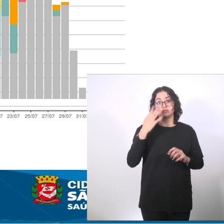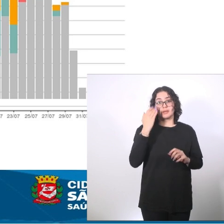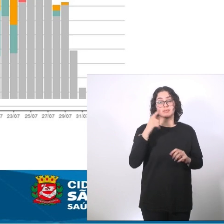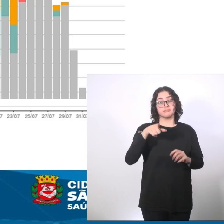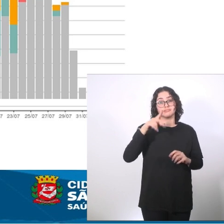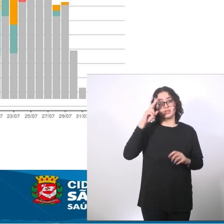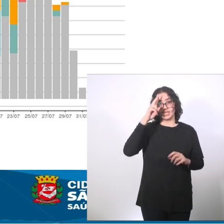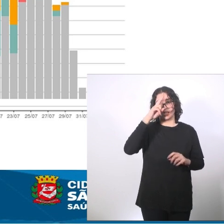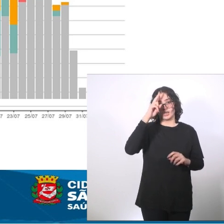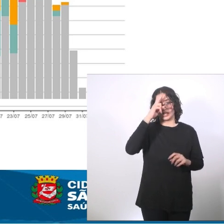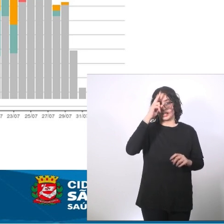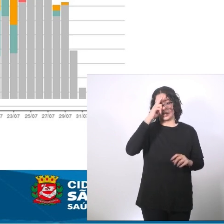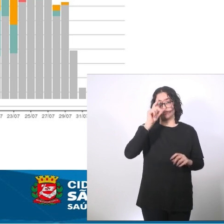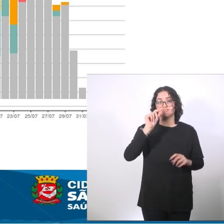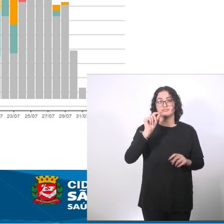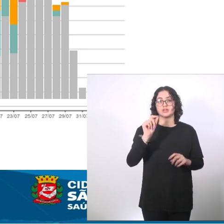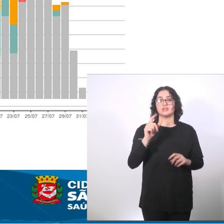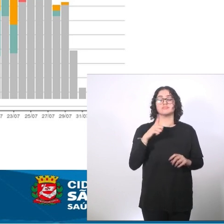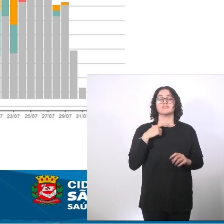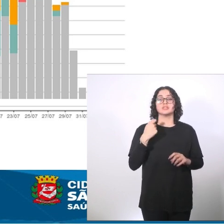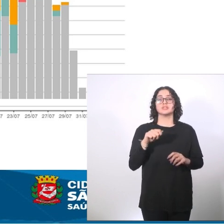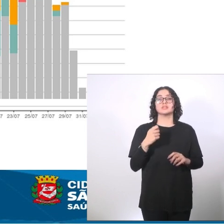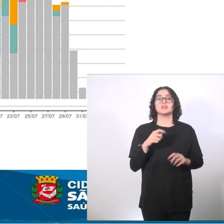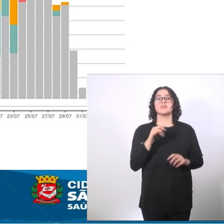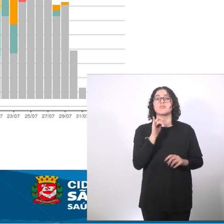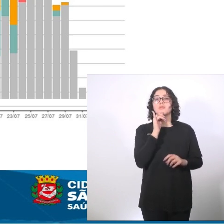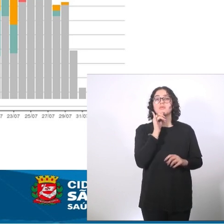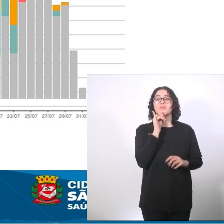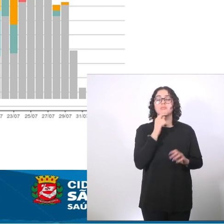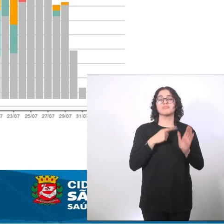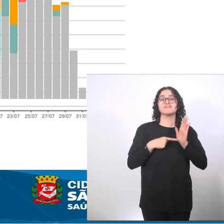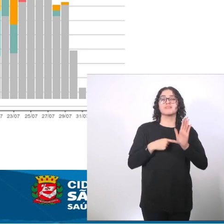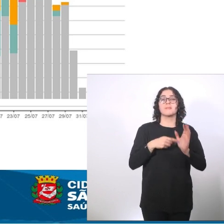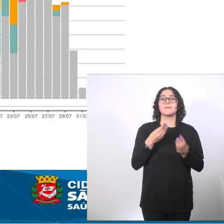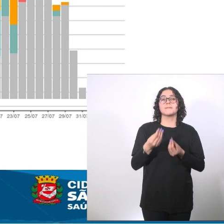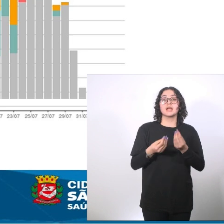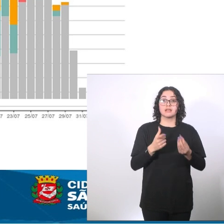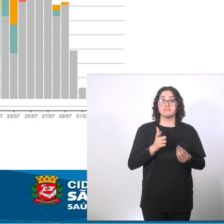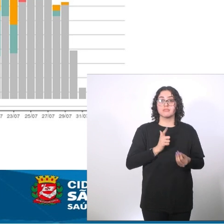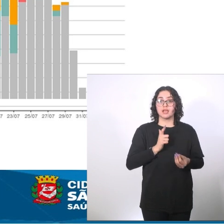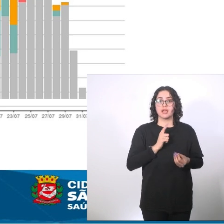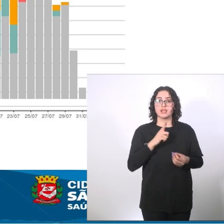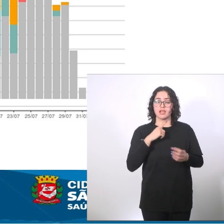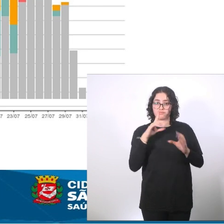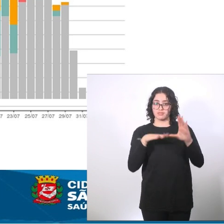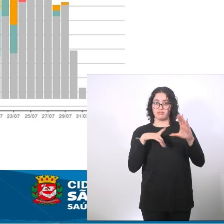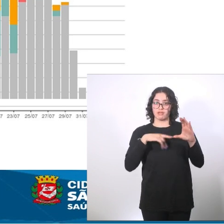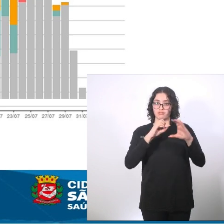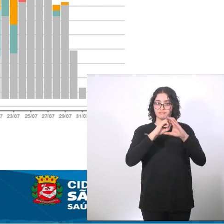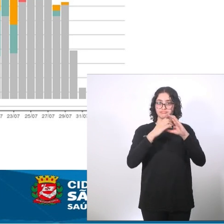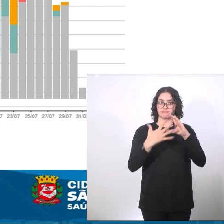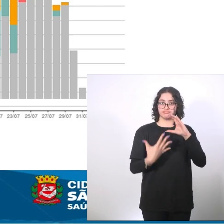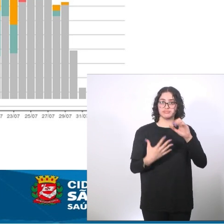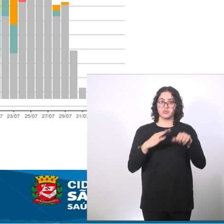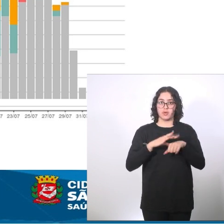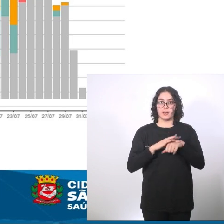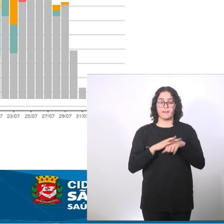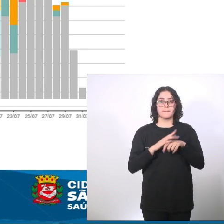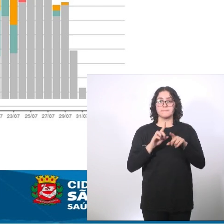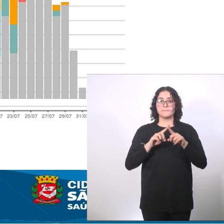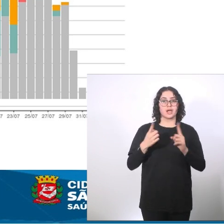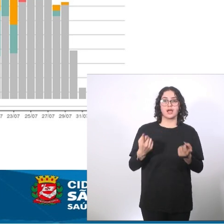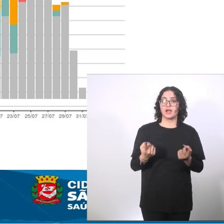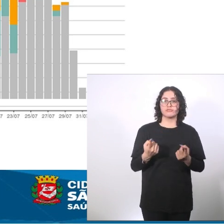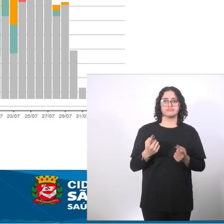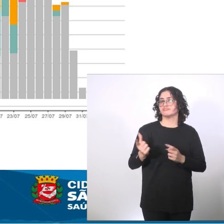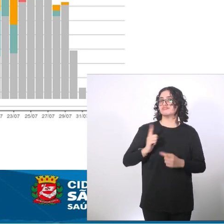lembrar do que é o critério de caso provável, aqueles que tinham as características epidemiológicas, porém não